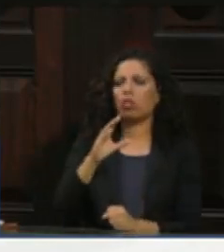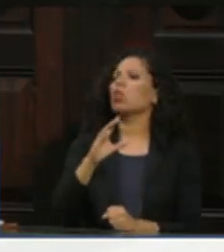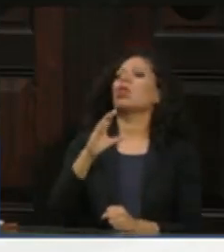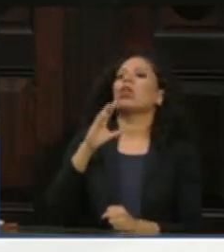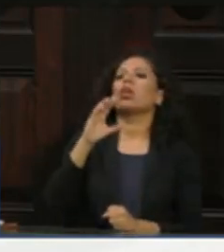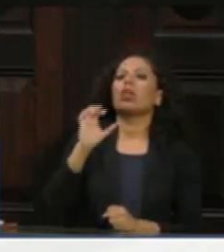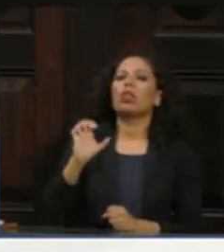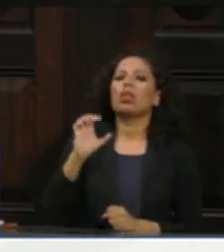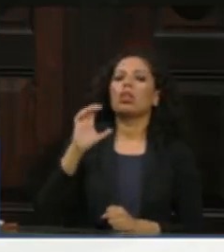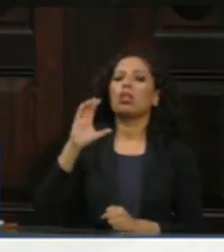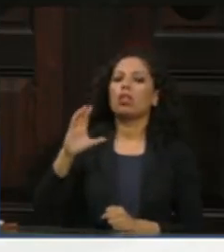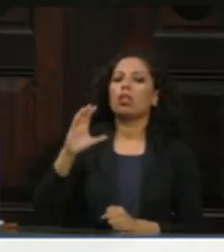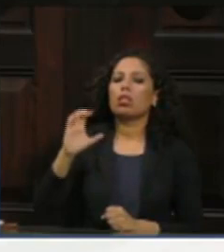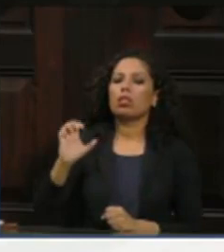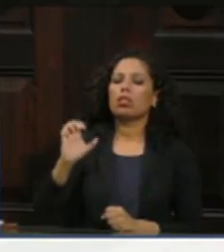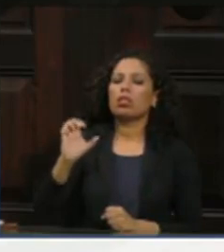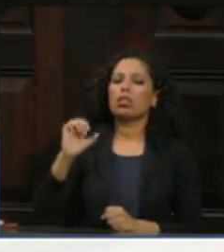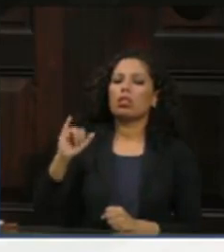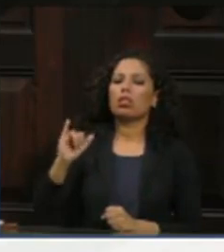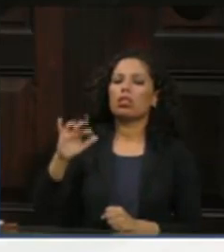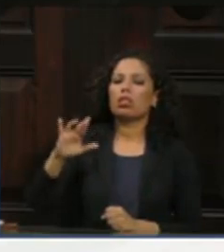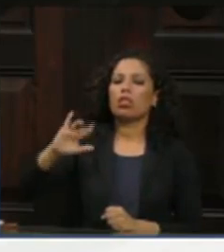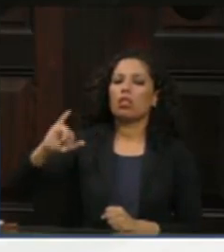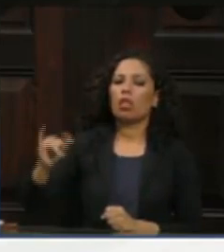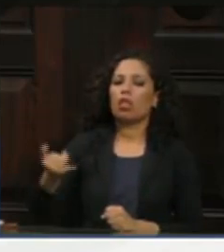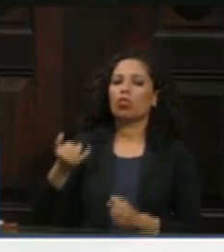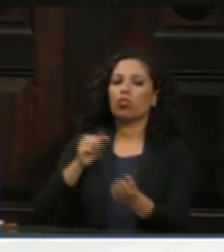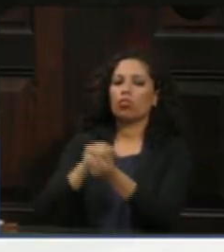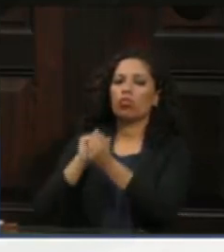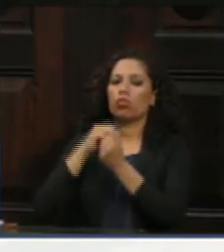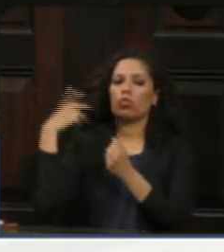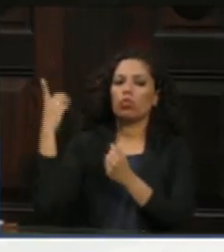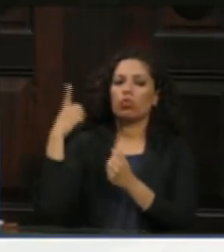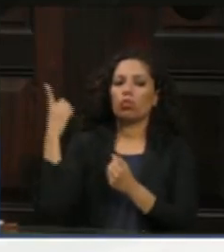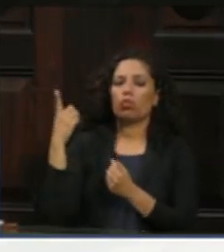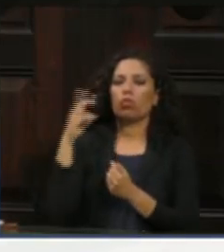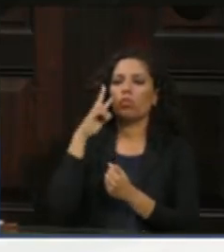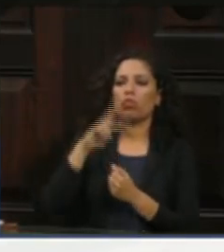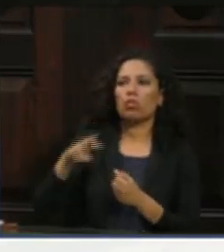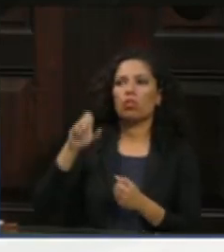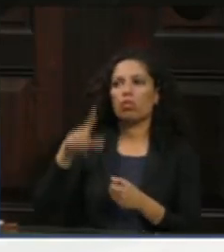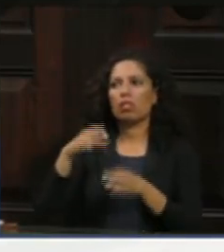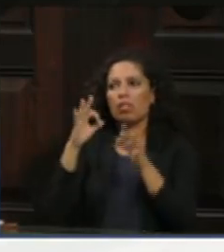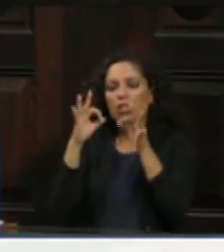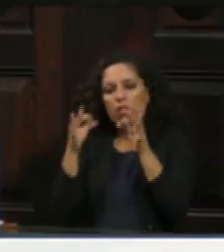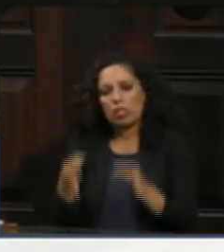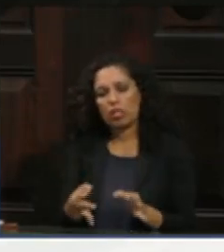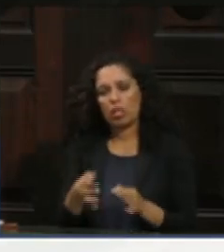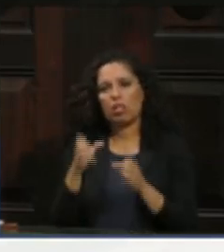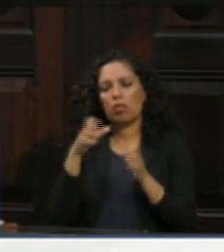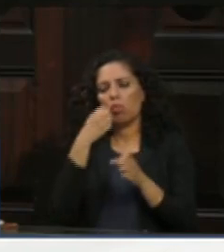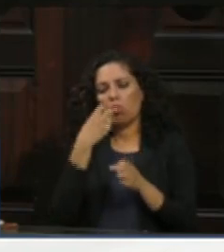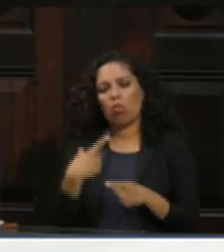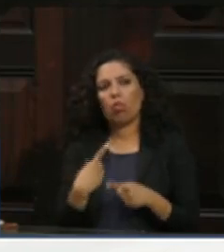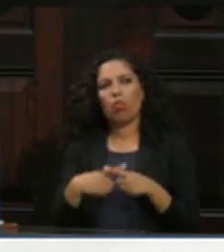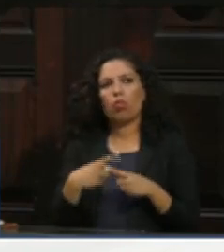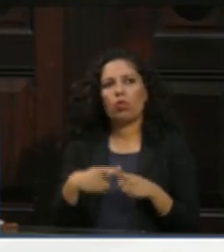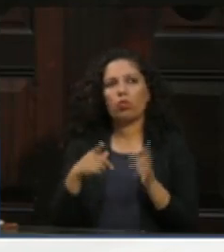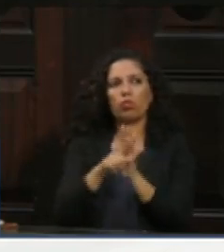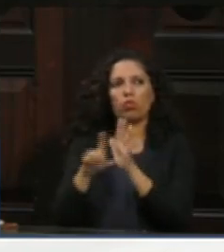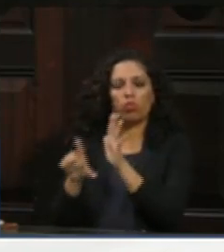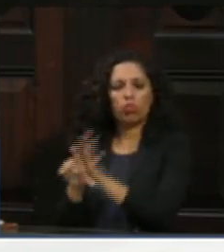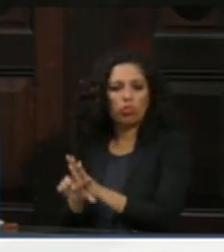Economia Solidária, que ganha uma política, um dispositivo arrojado para estruturar a política no estado do Rio de Janeiro. Era isso. Deputado